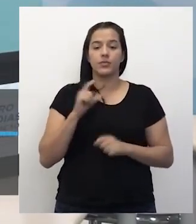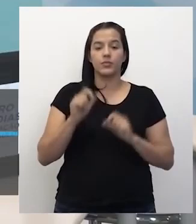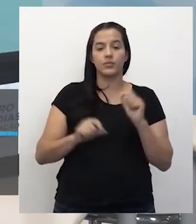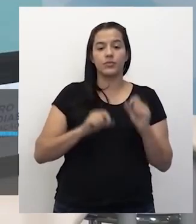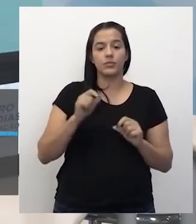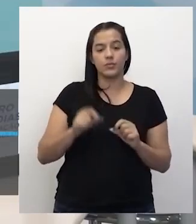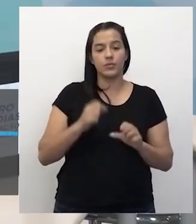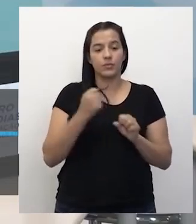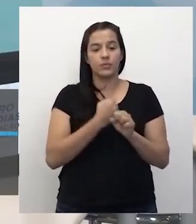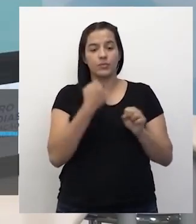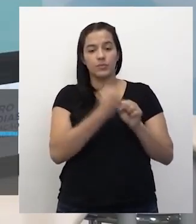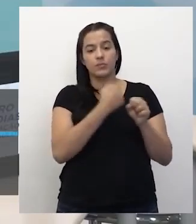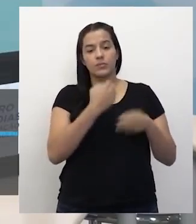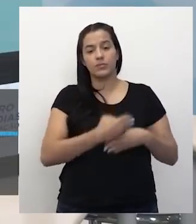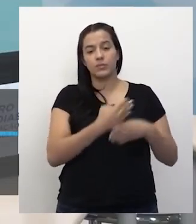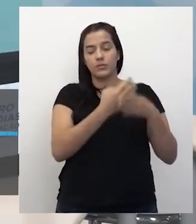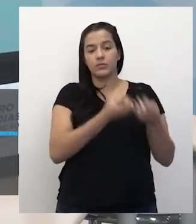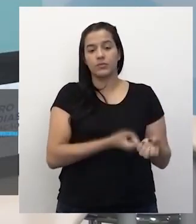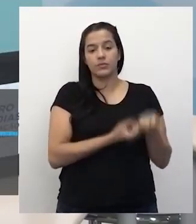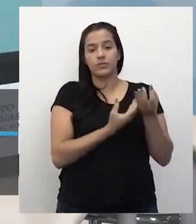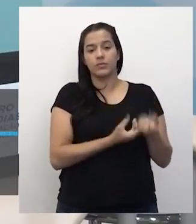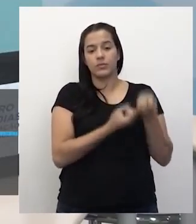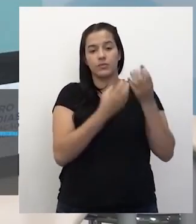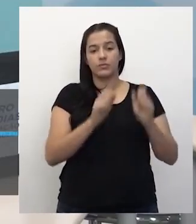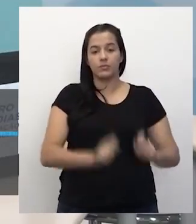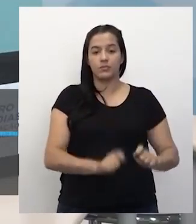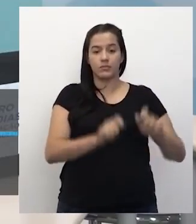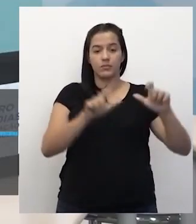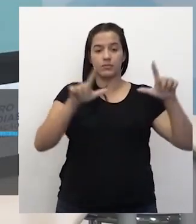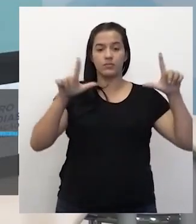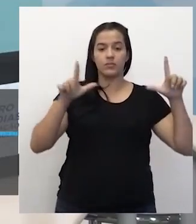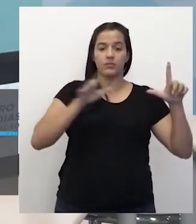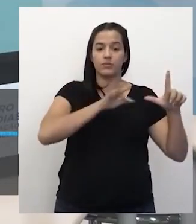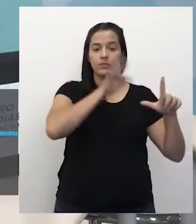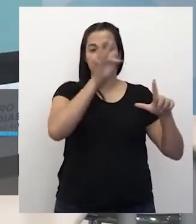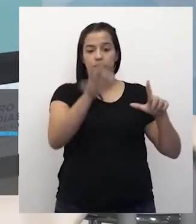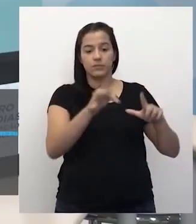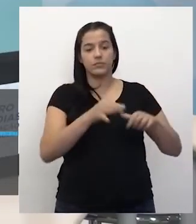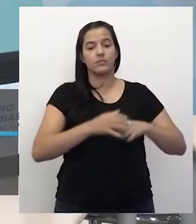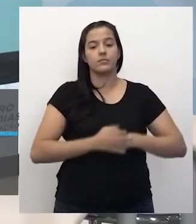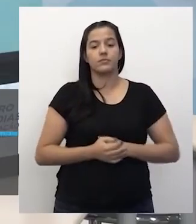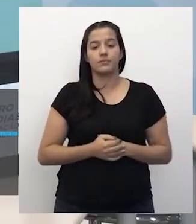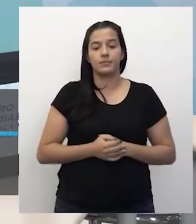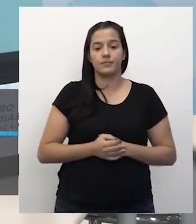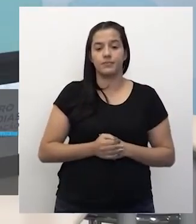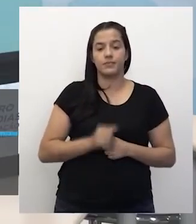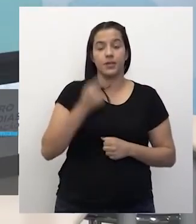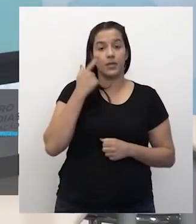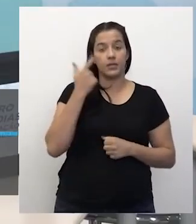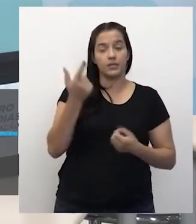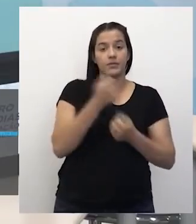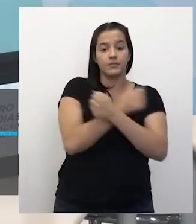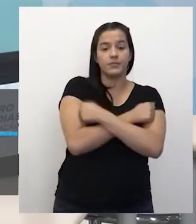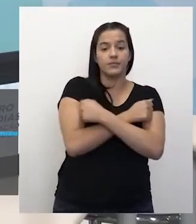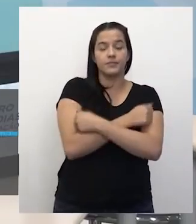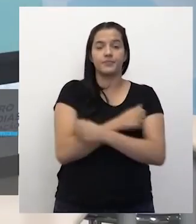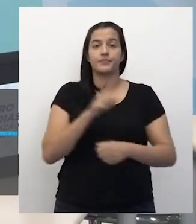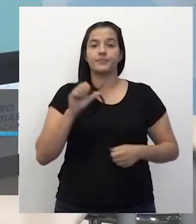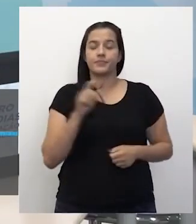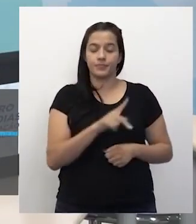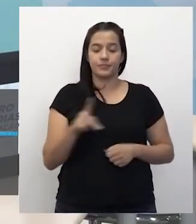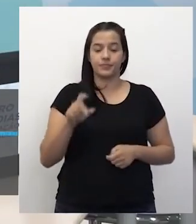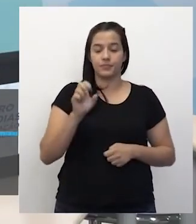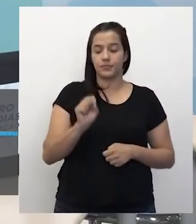né, construções de dados estatísticos para projeção aí no futuro, né? Vou mandar um abraço aqui para a professora